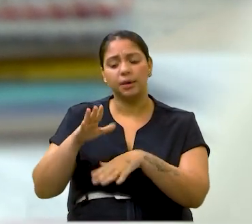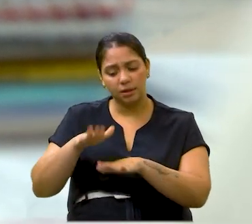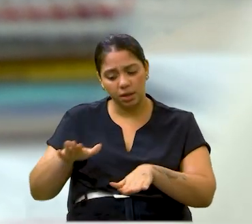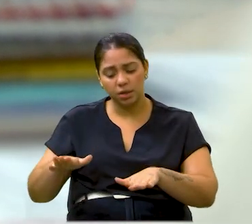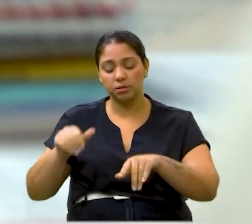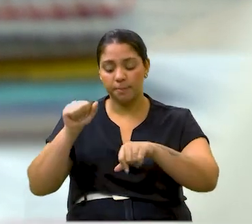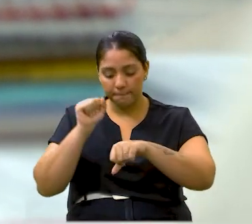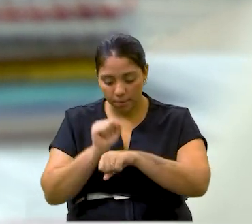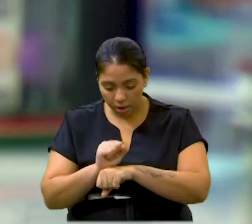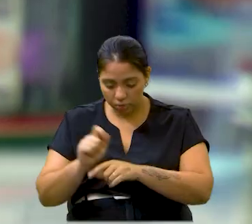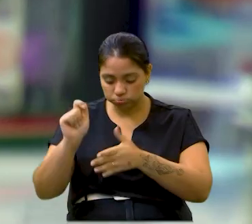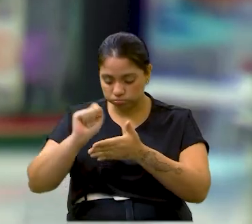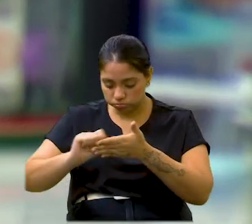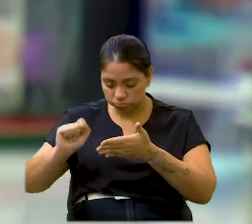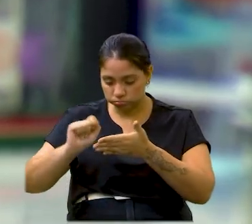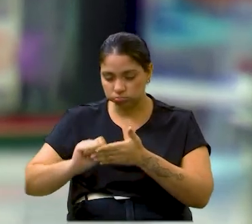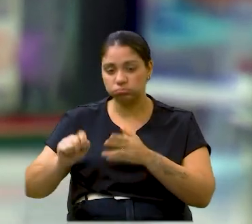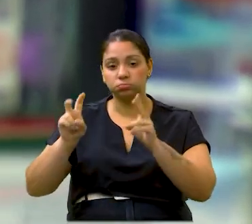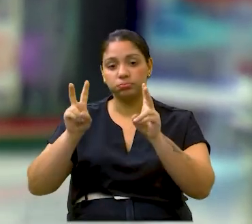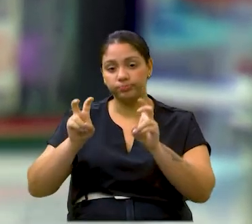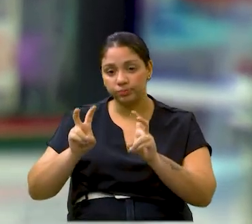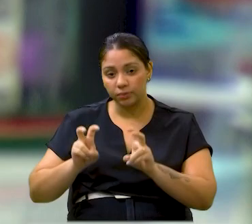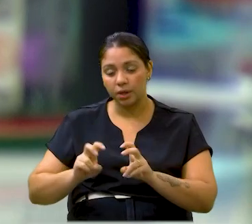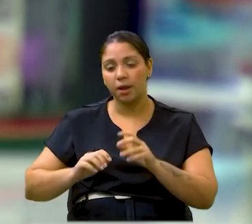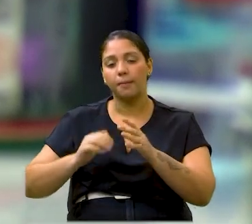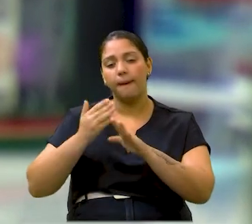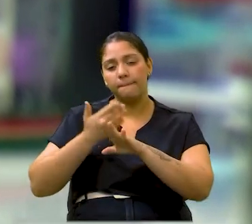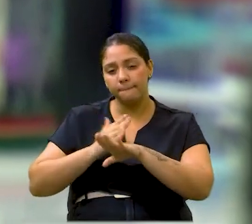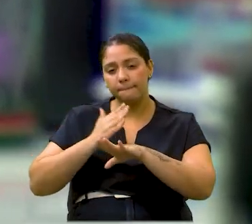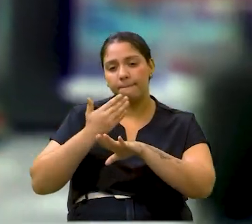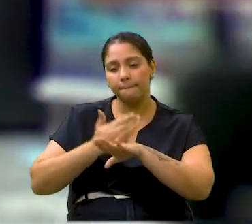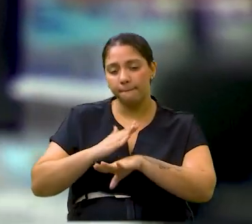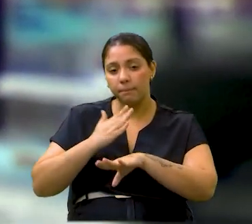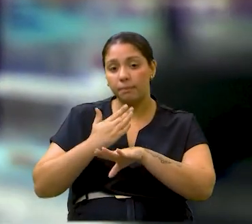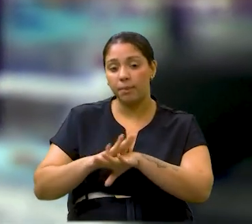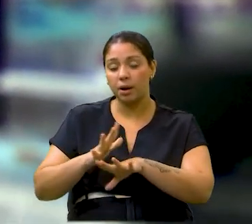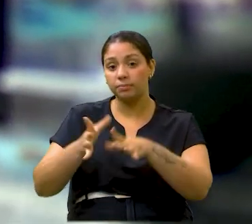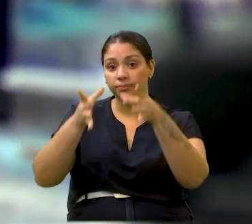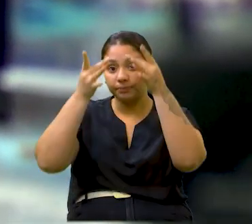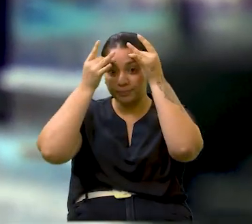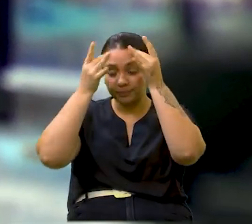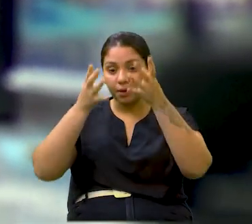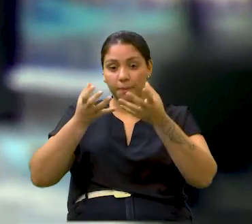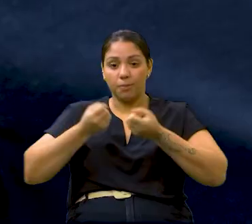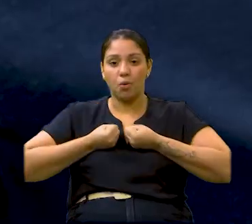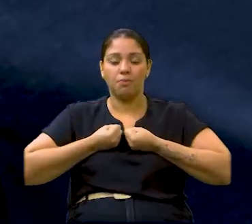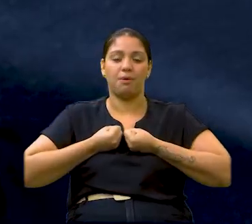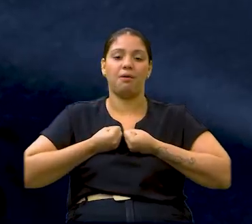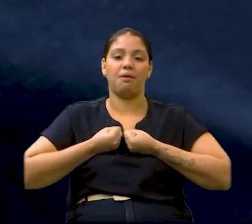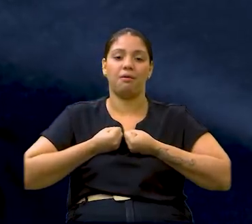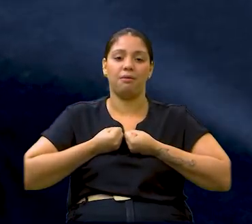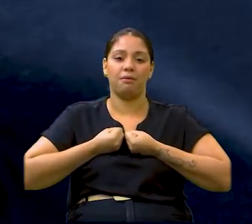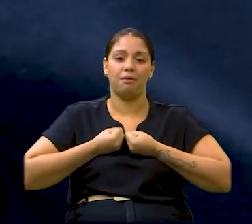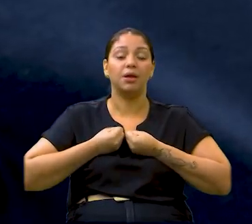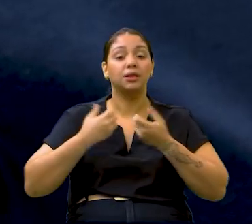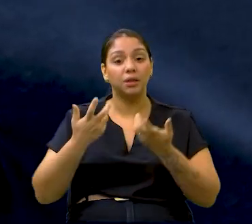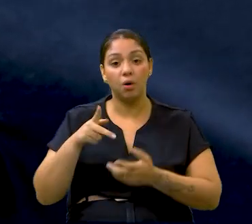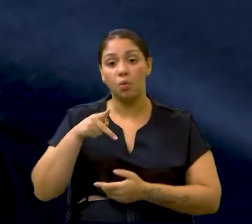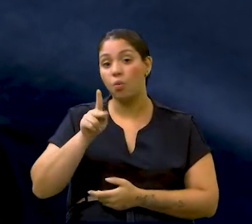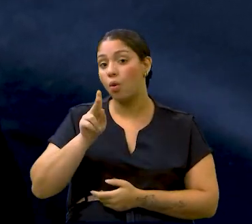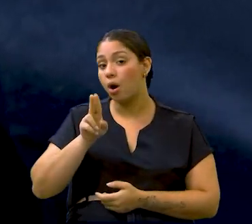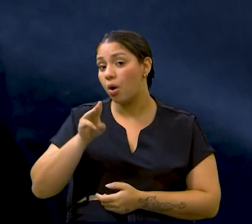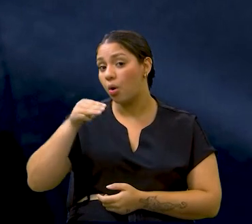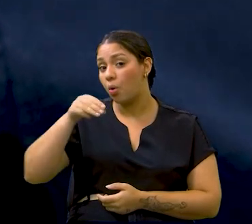parou e praticou o assunto para dominar aquilo, para ser dela de verdade? Olha só. Tá? Então, o Kumon